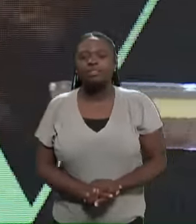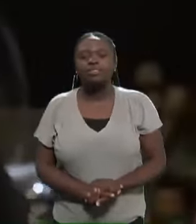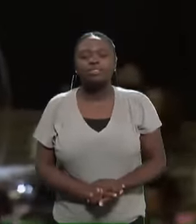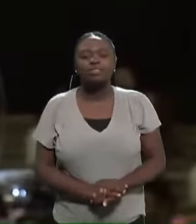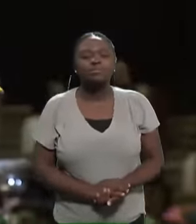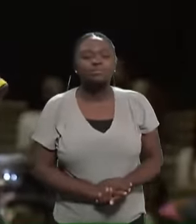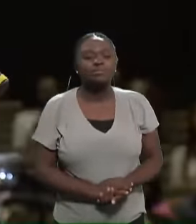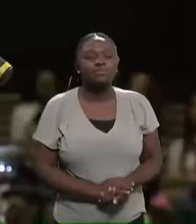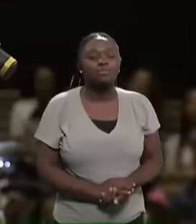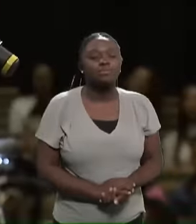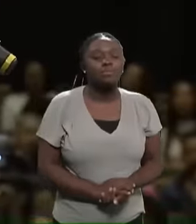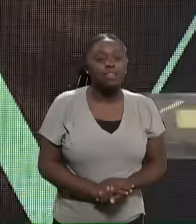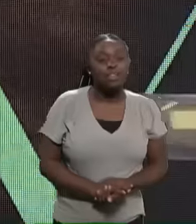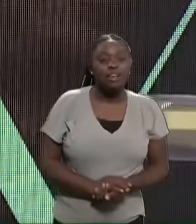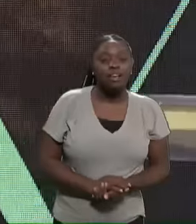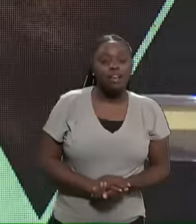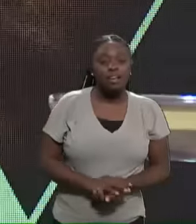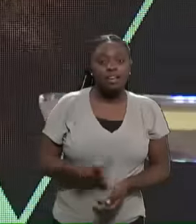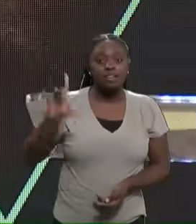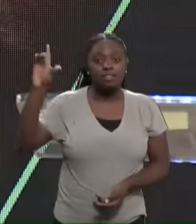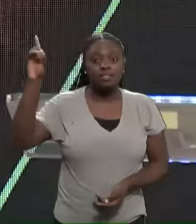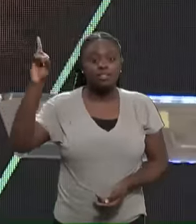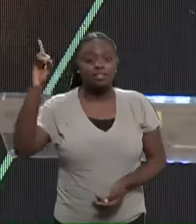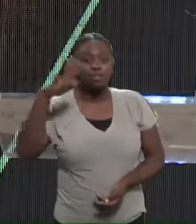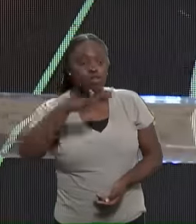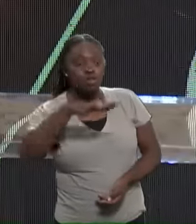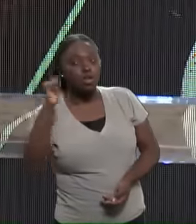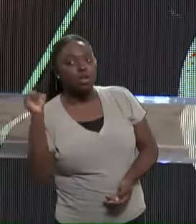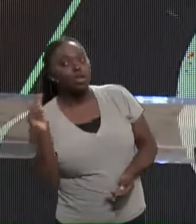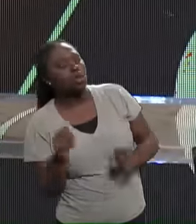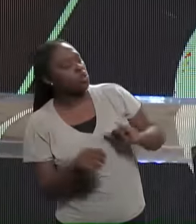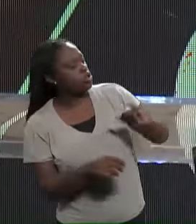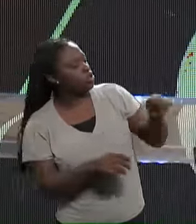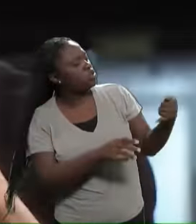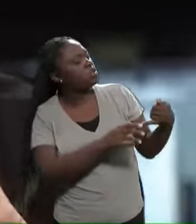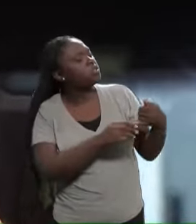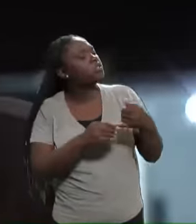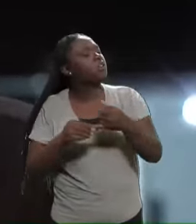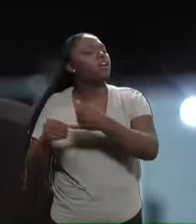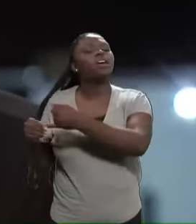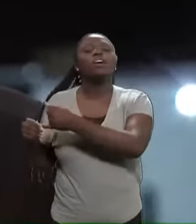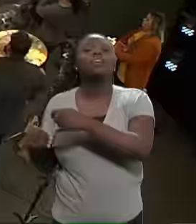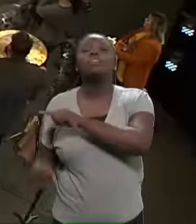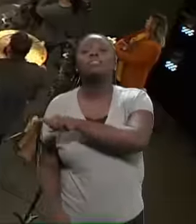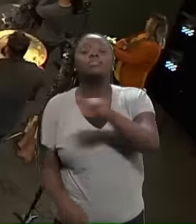Josué.